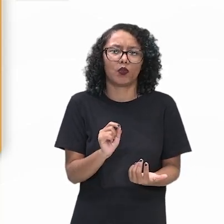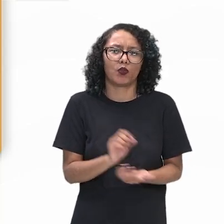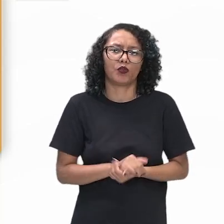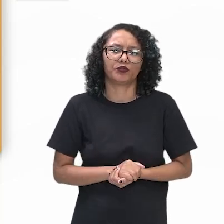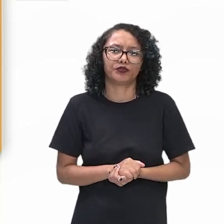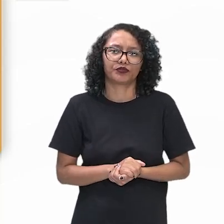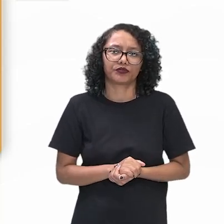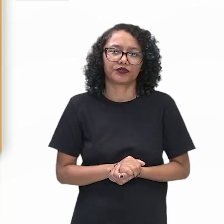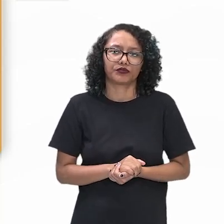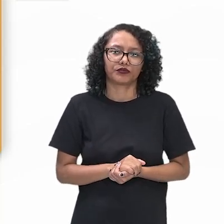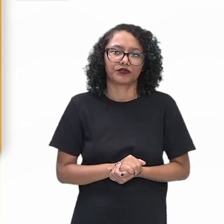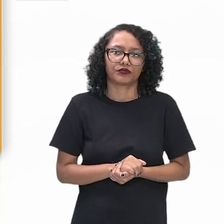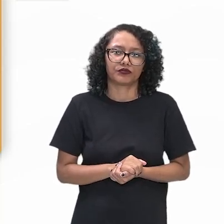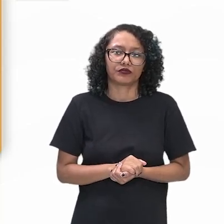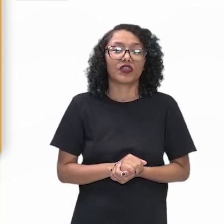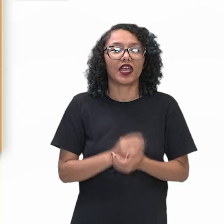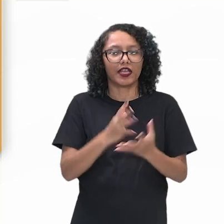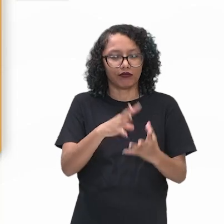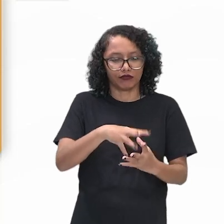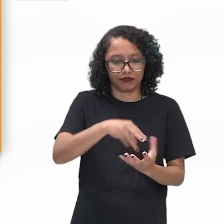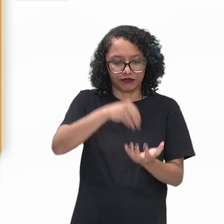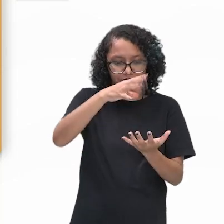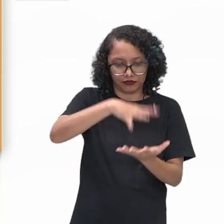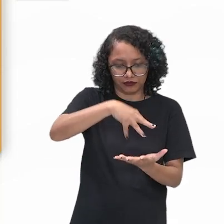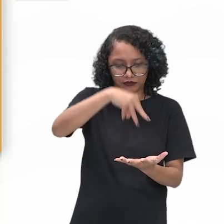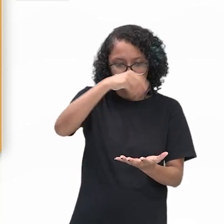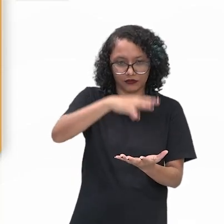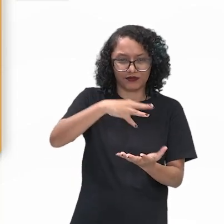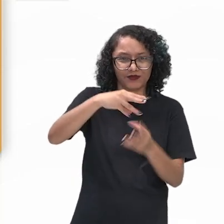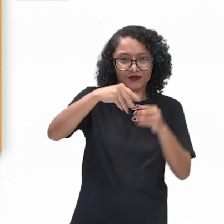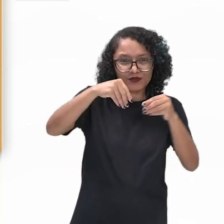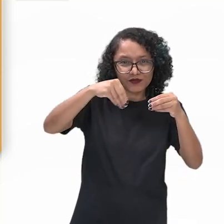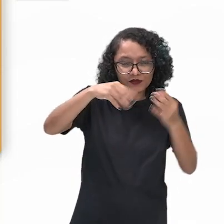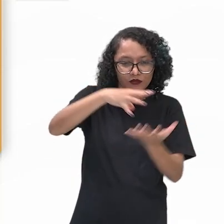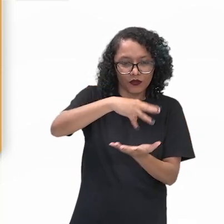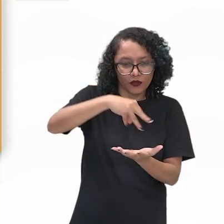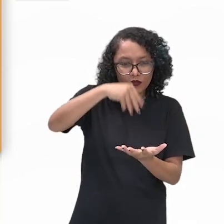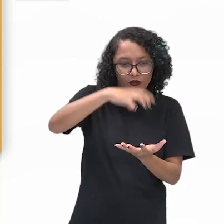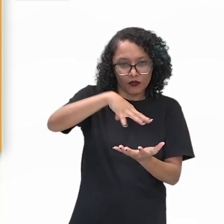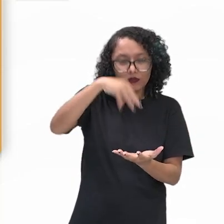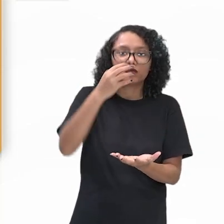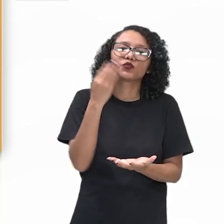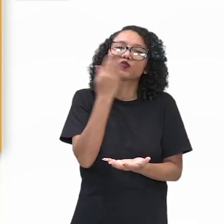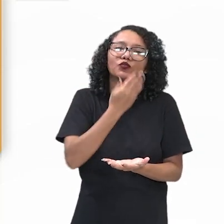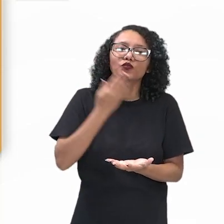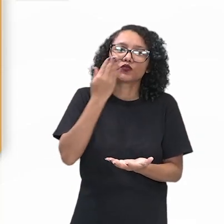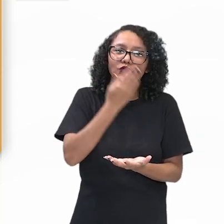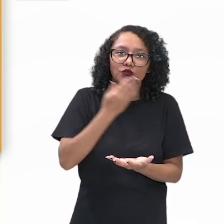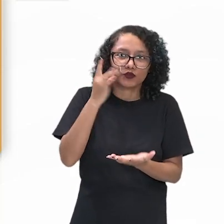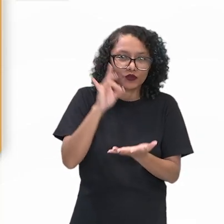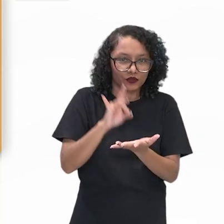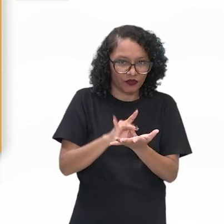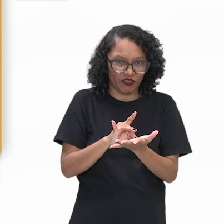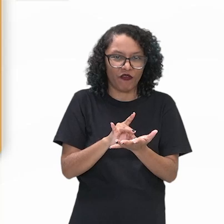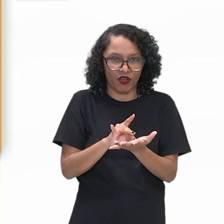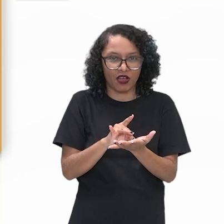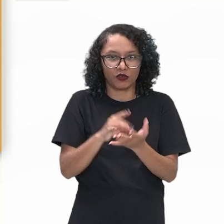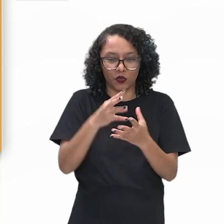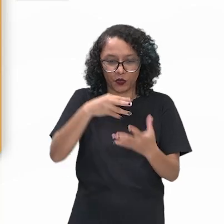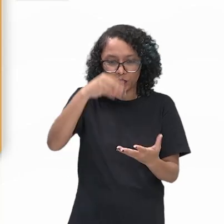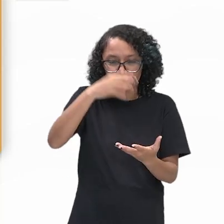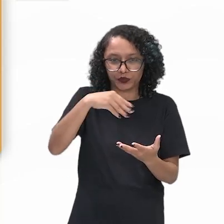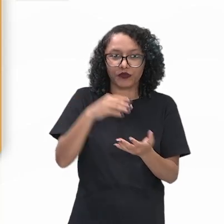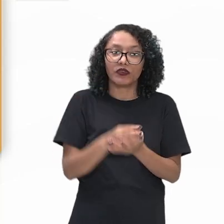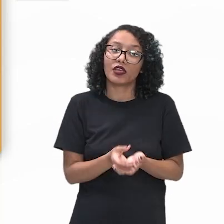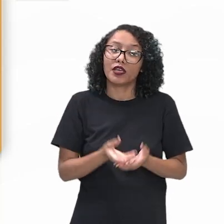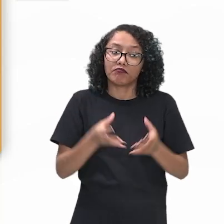ele acabava ali se solidificando, se cristalizando e formando o açúcar como ele iria ser transportado. Aqui